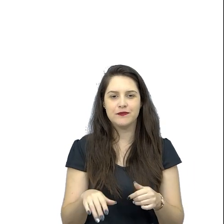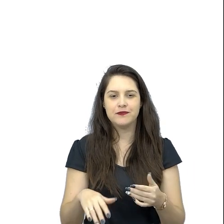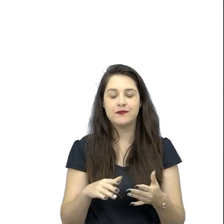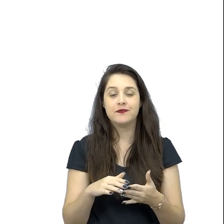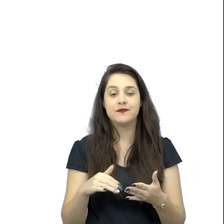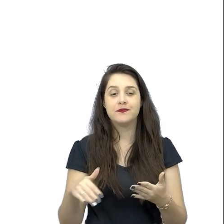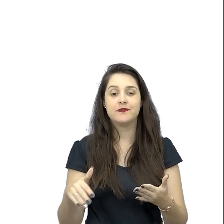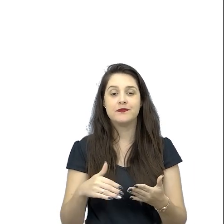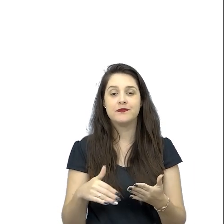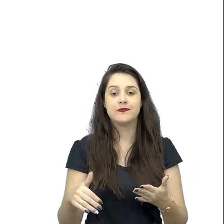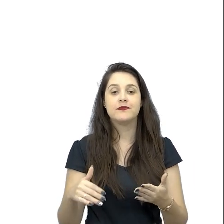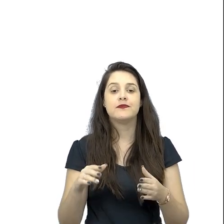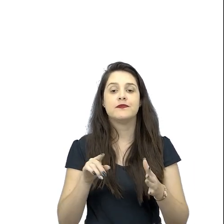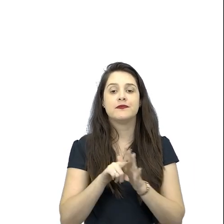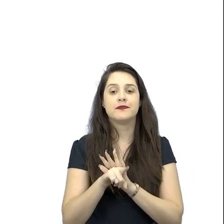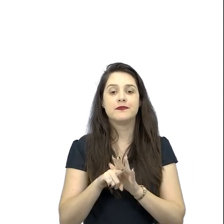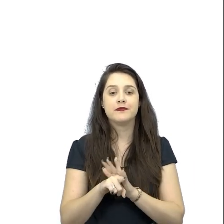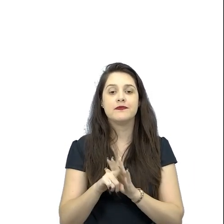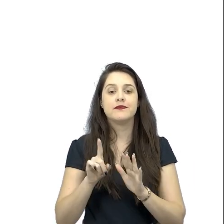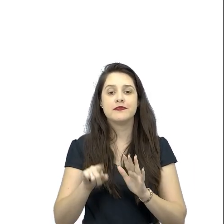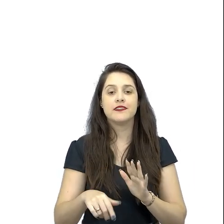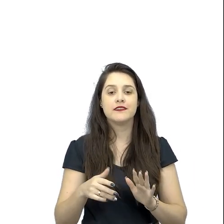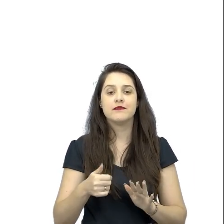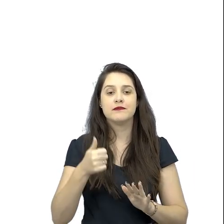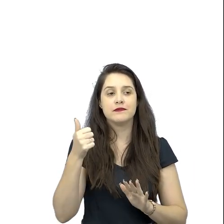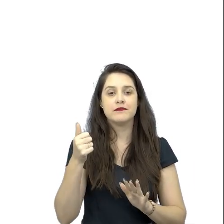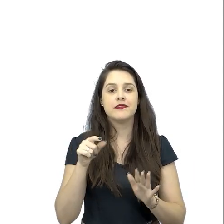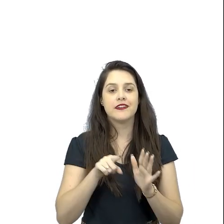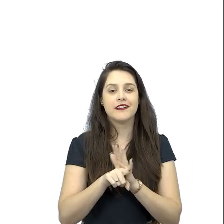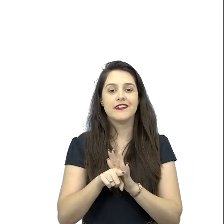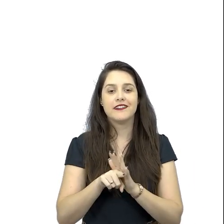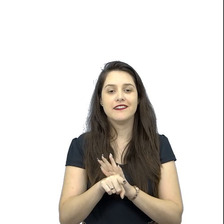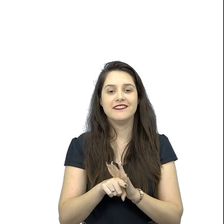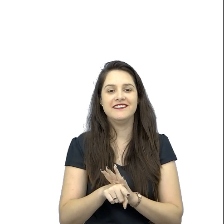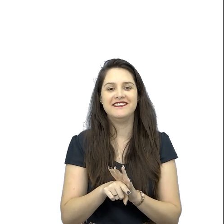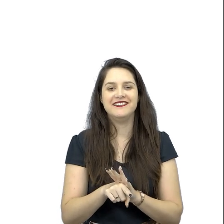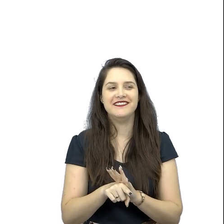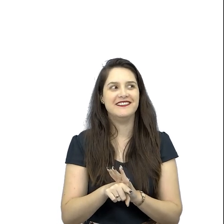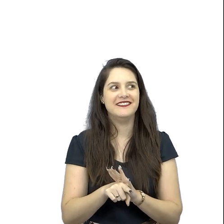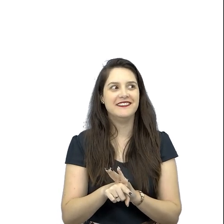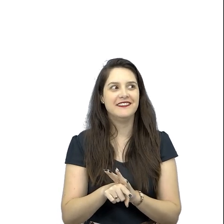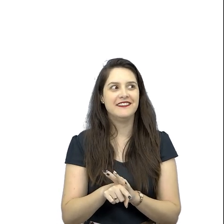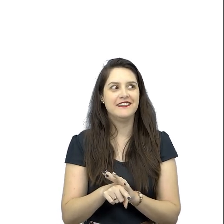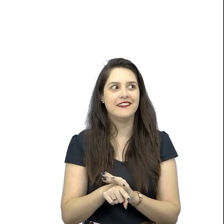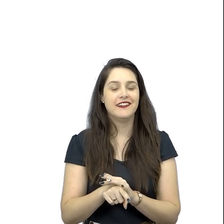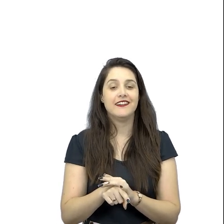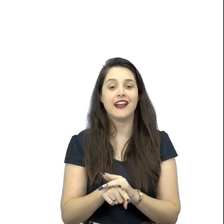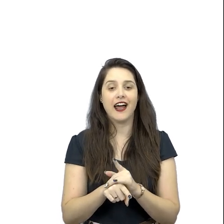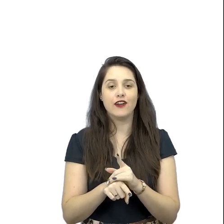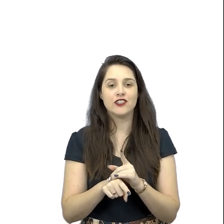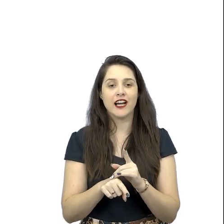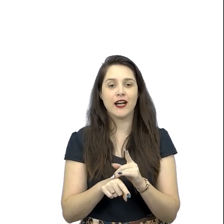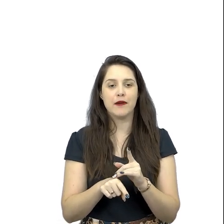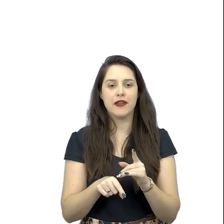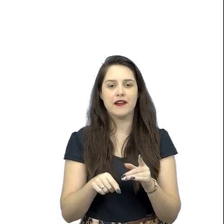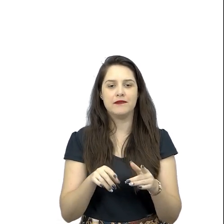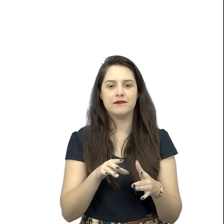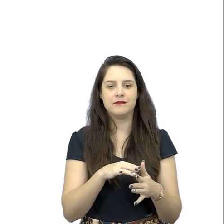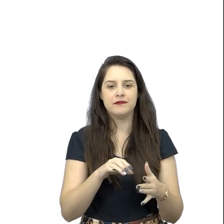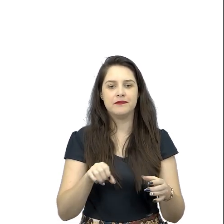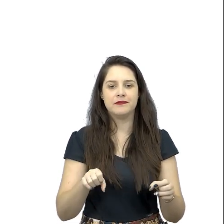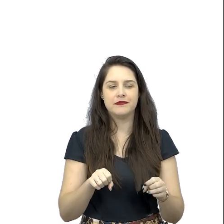categórica, vamos investigar. E aquilo que é feito é investigação? É investigação. Ainda que não, talvez,